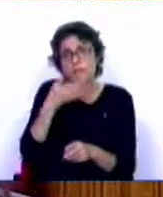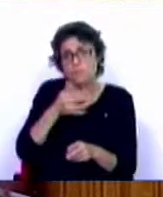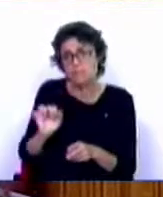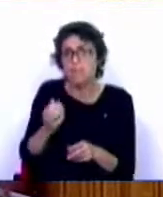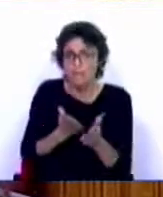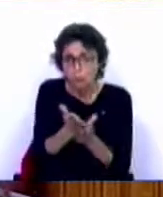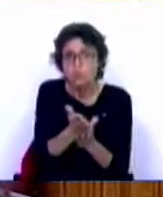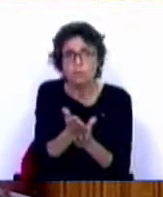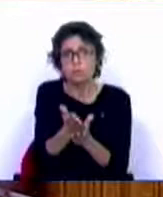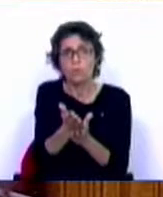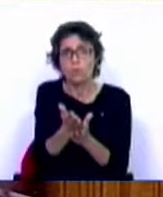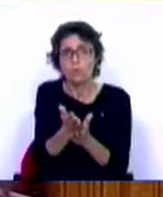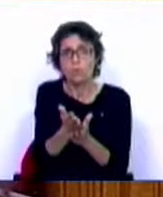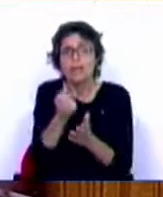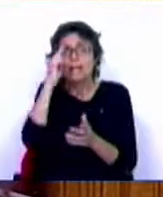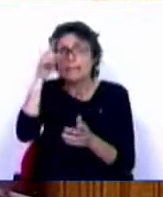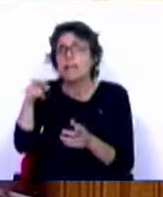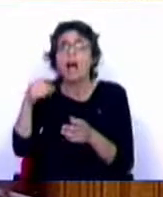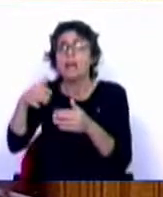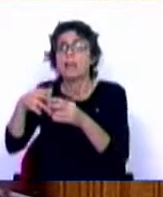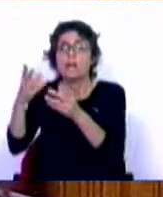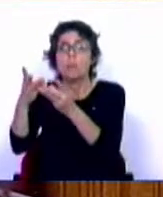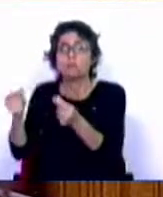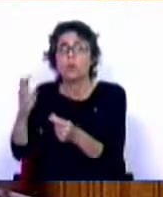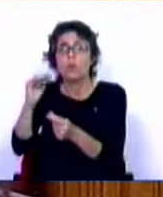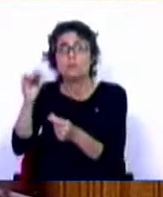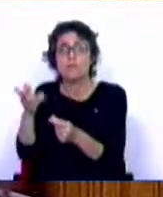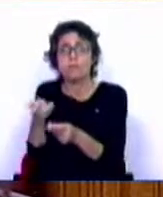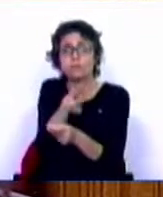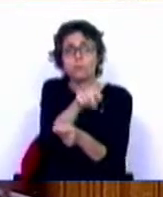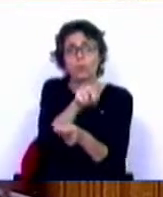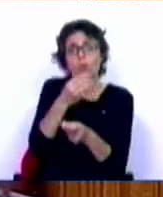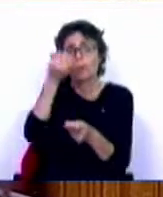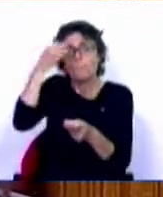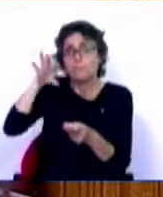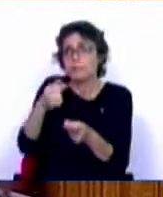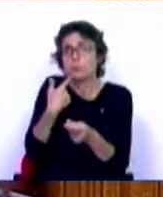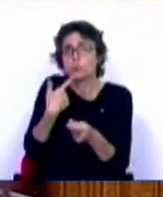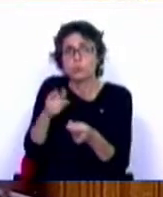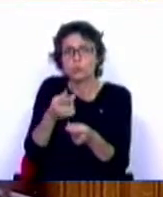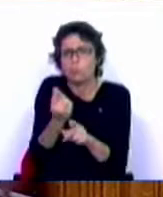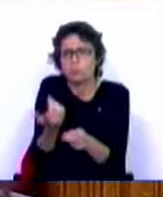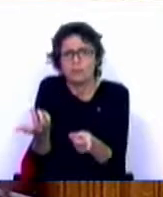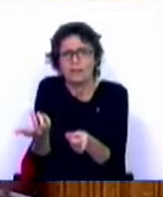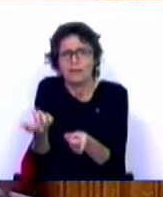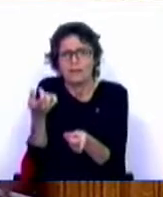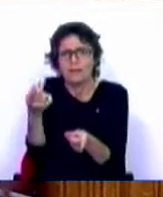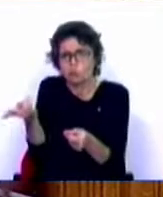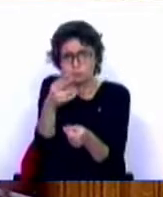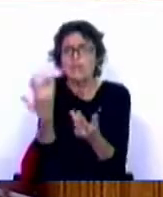Por favor, é uma visão apocalíptica ou tremendista que não corresponde a absolutamente nada, a não ser a isso que